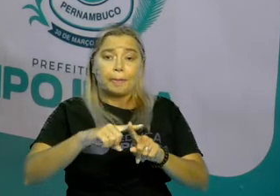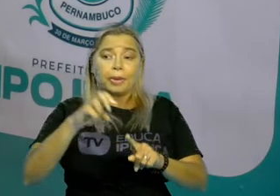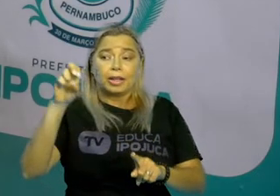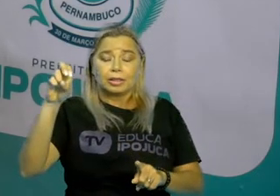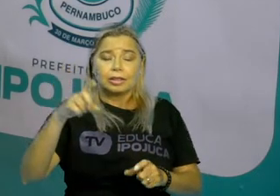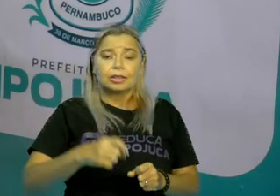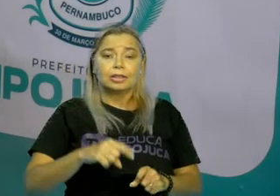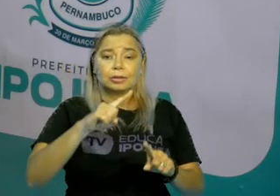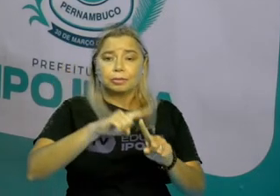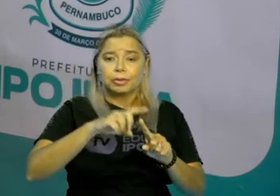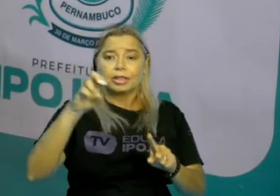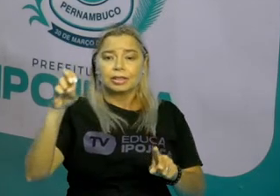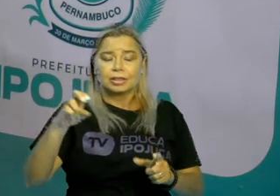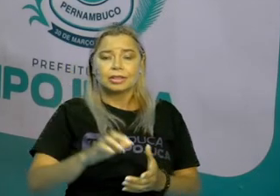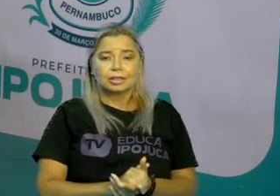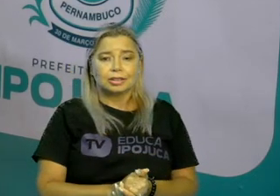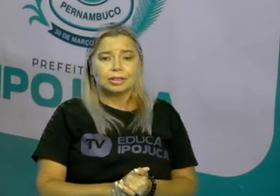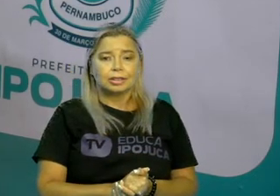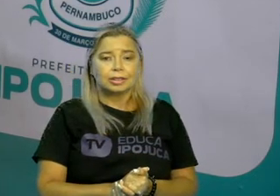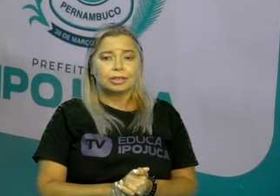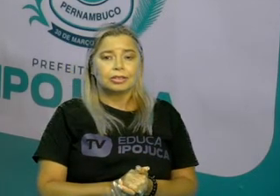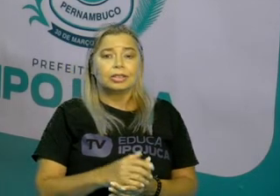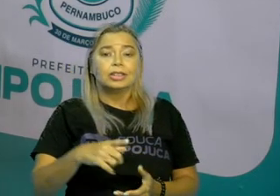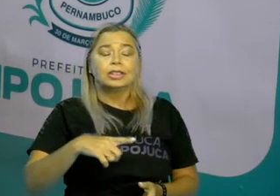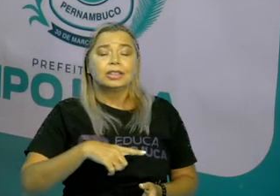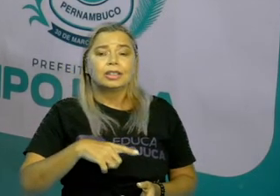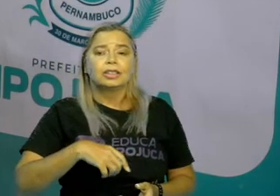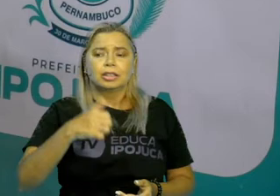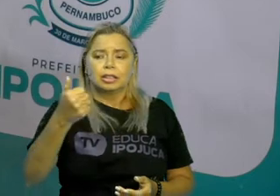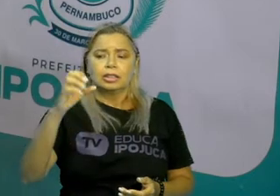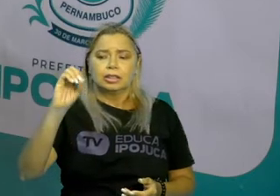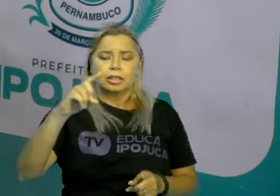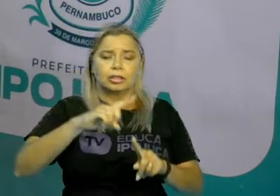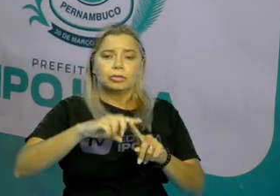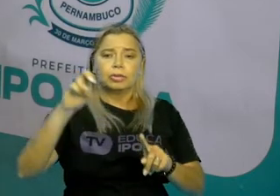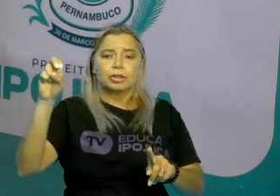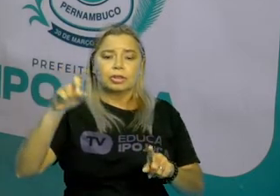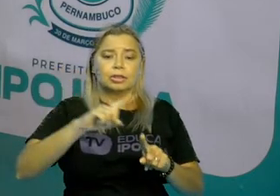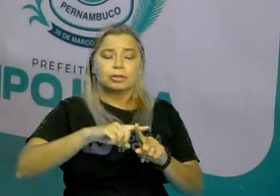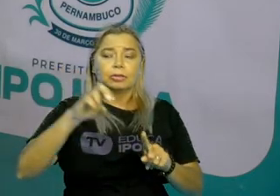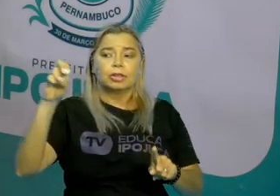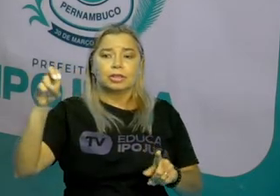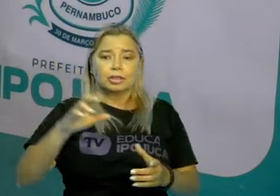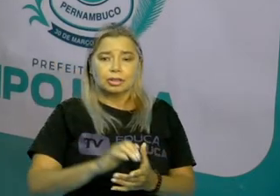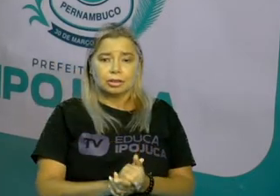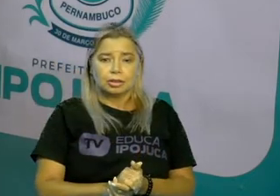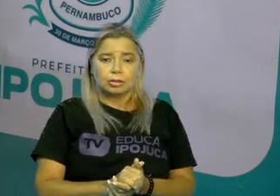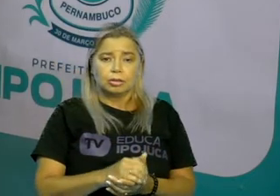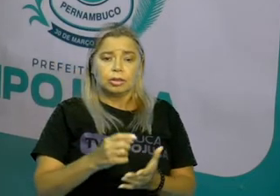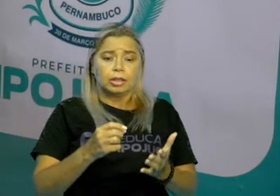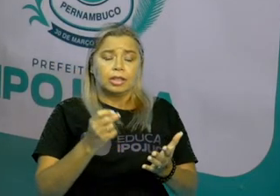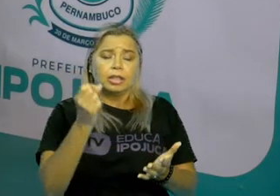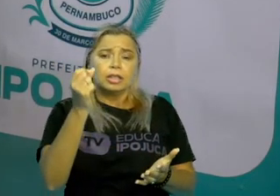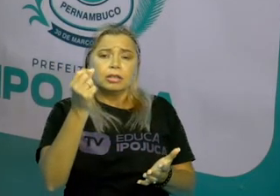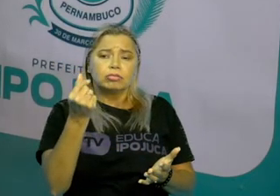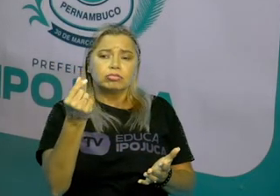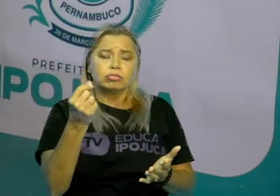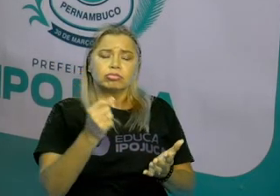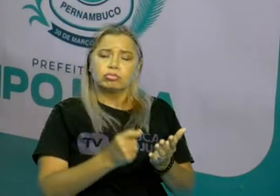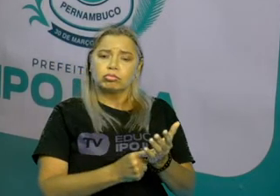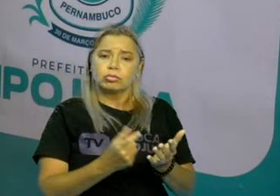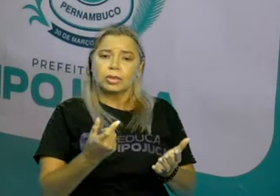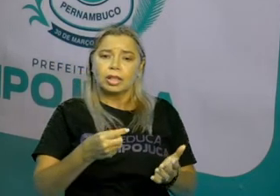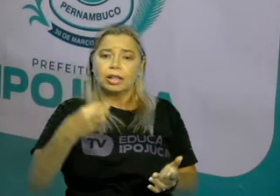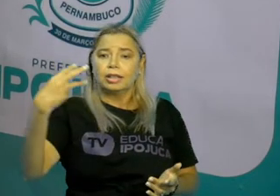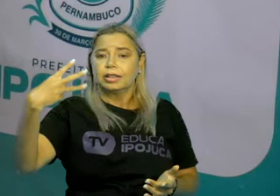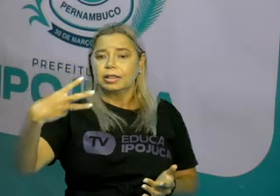outra de 5. Então, 10 com mais 5 e mais 5. E quantas moedas de 1 real? 3 moedas